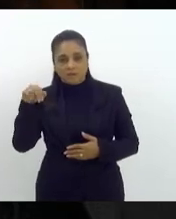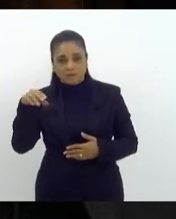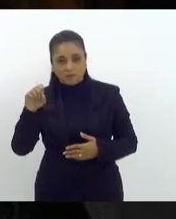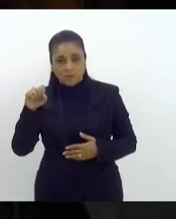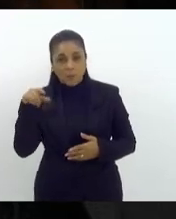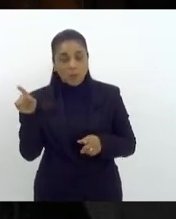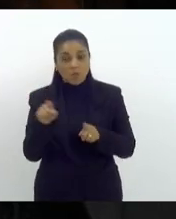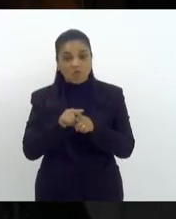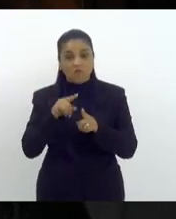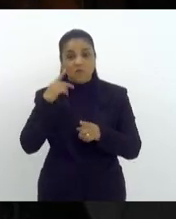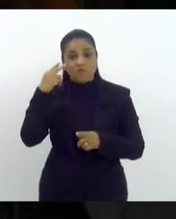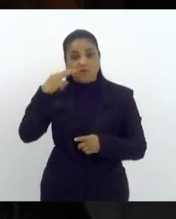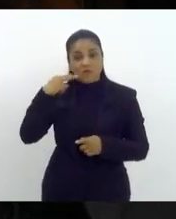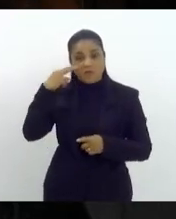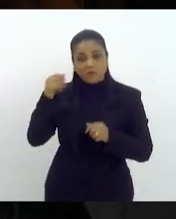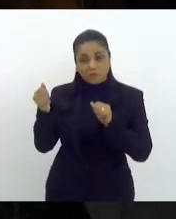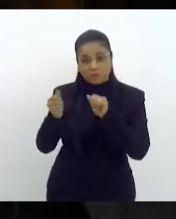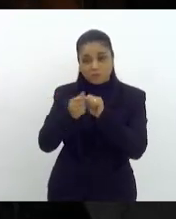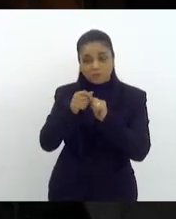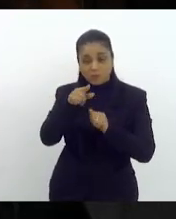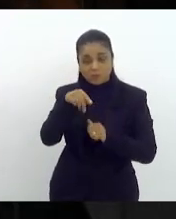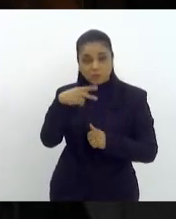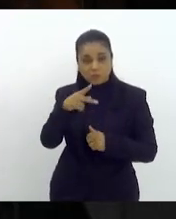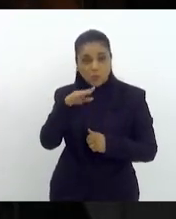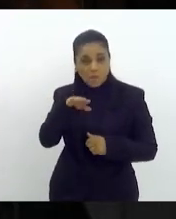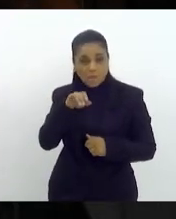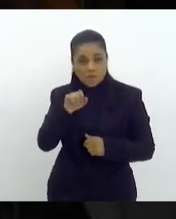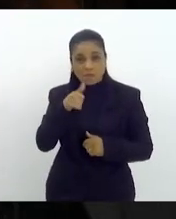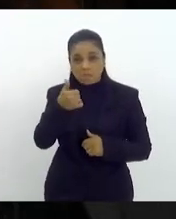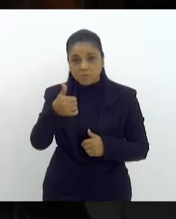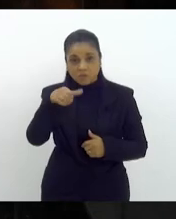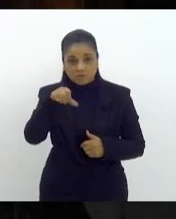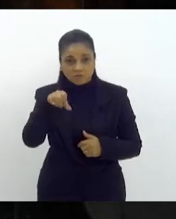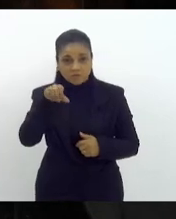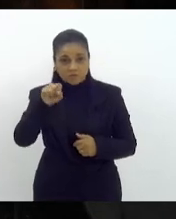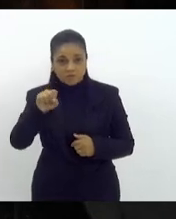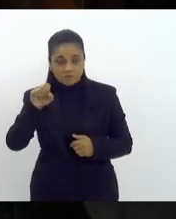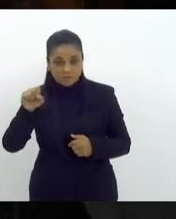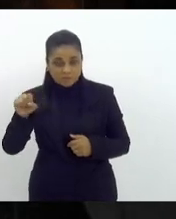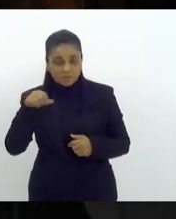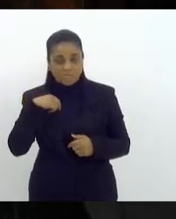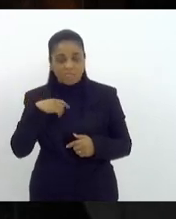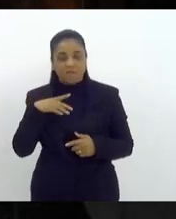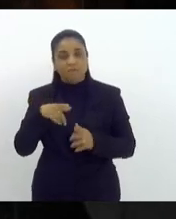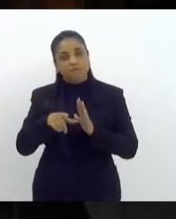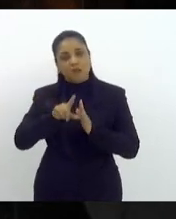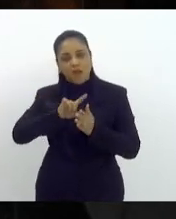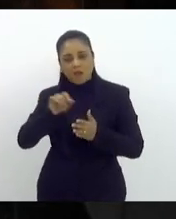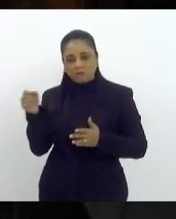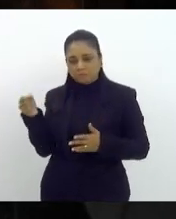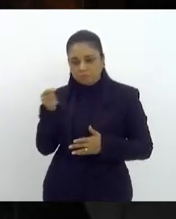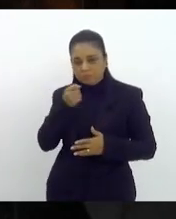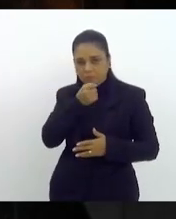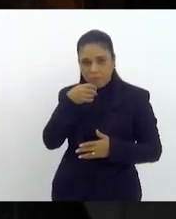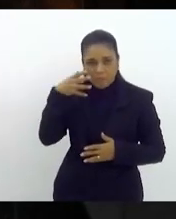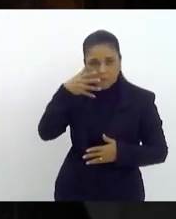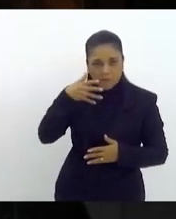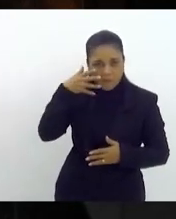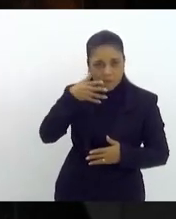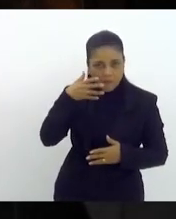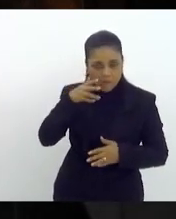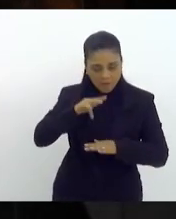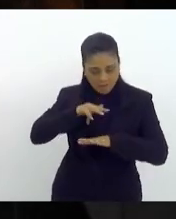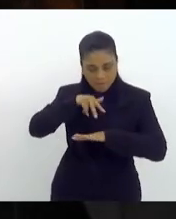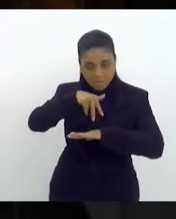em 1988 senhor presidente antes de entrar na fala que me traz a Tribuna nessa oportunidade